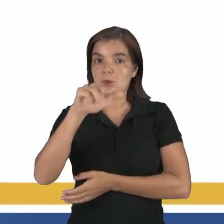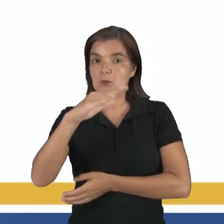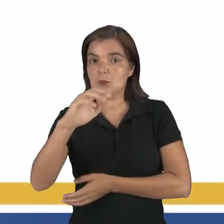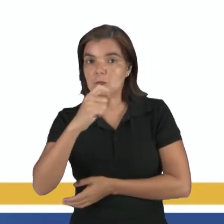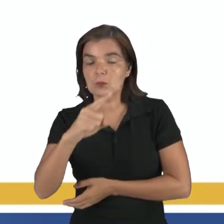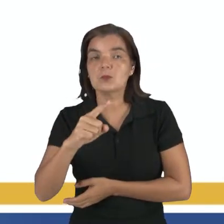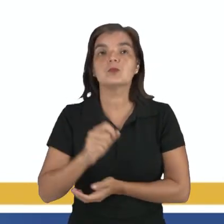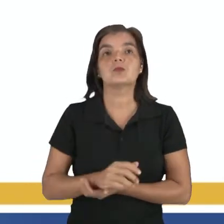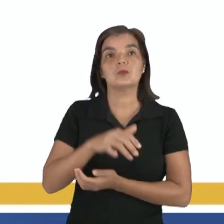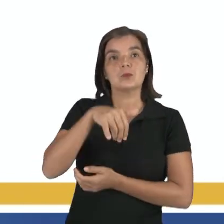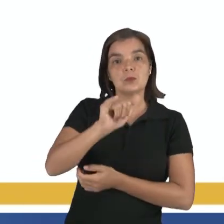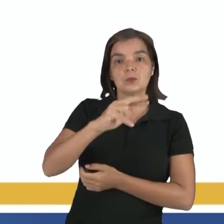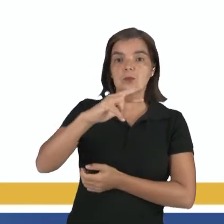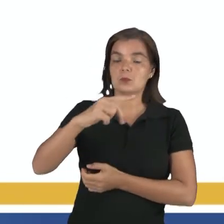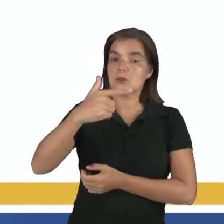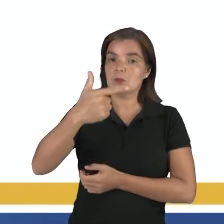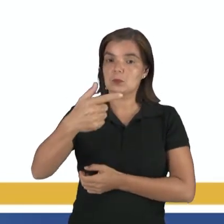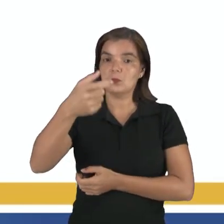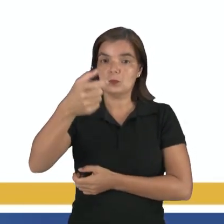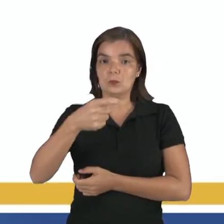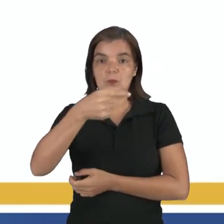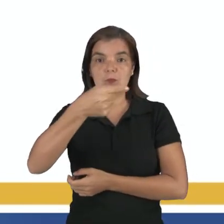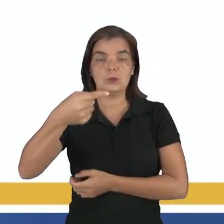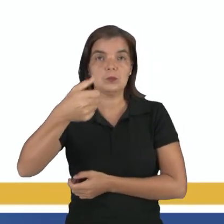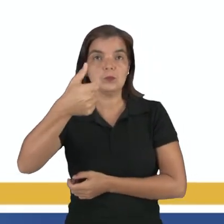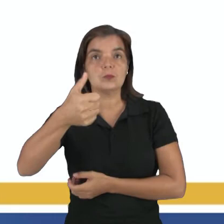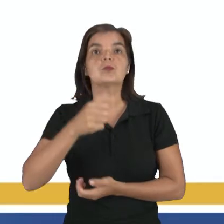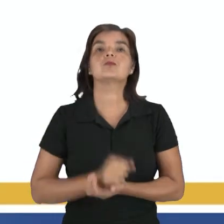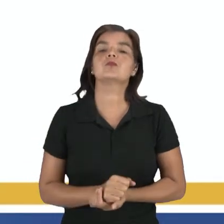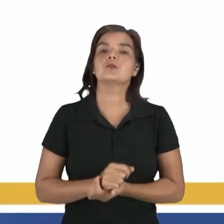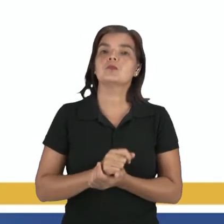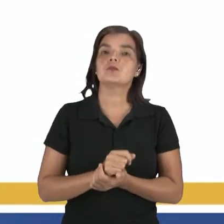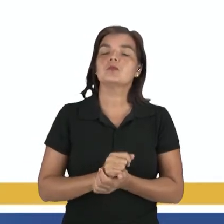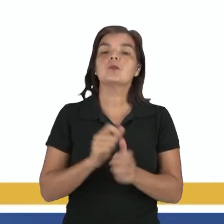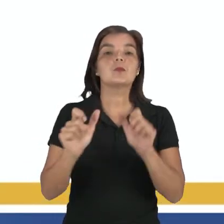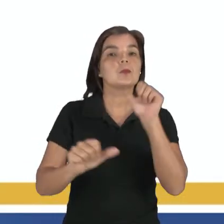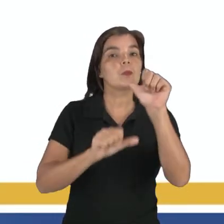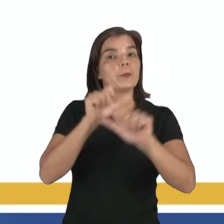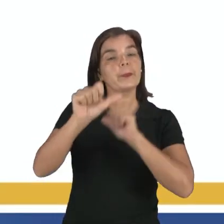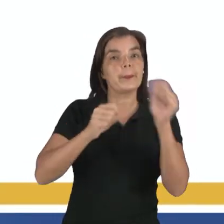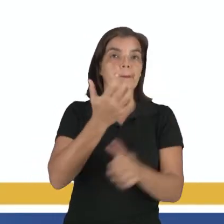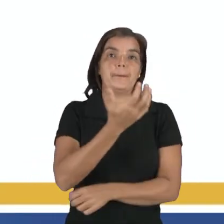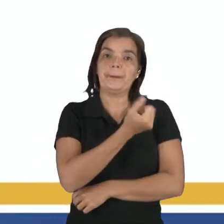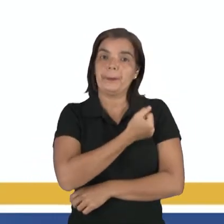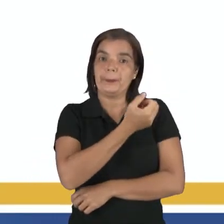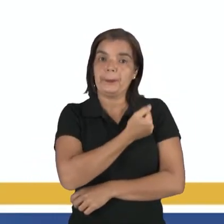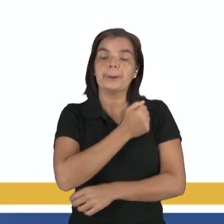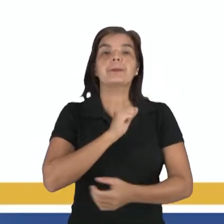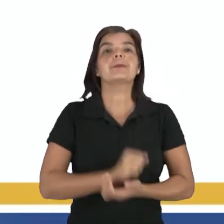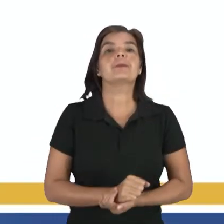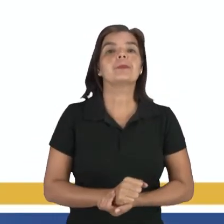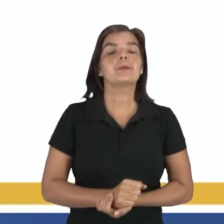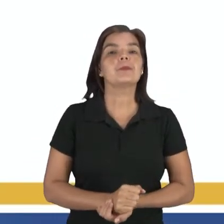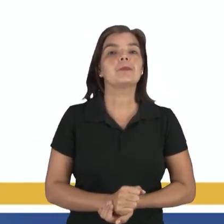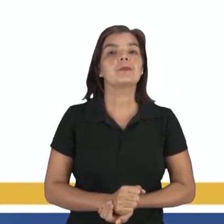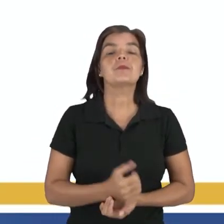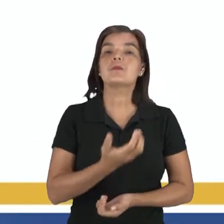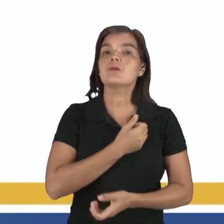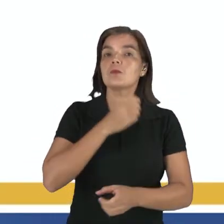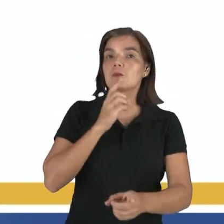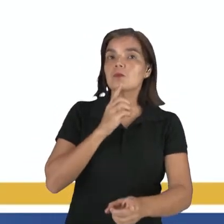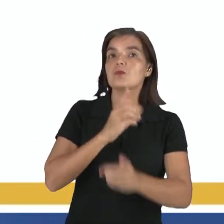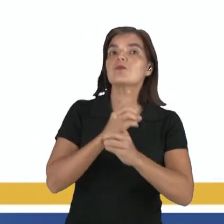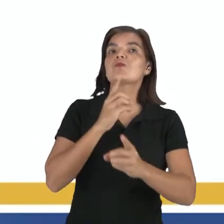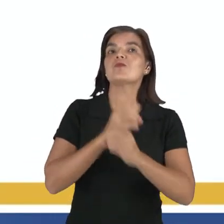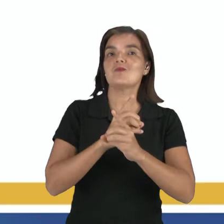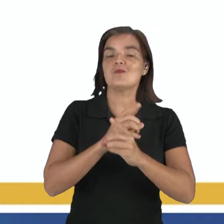está y é igual a 2x menos 1. E aí nós vamos trocando os valores do x, cada um deles. E o valor encontrado